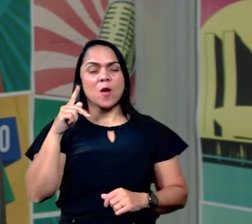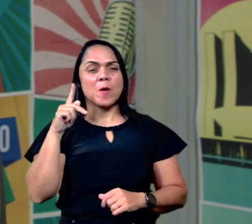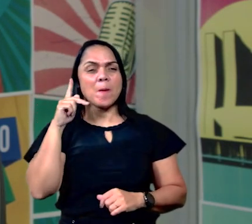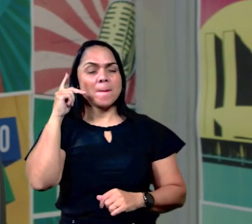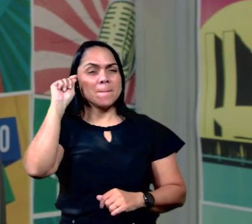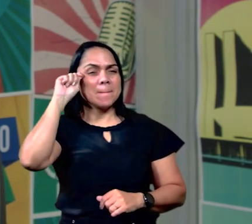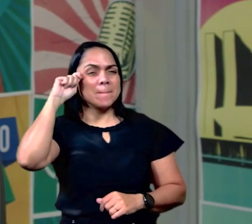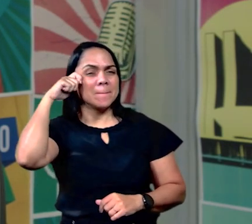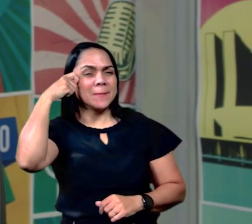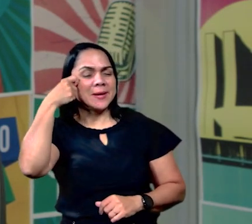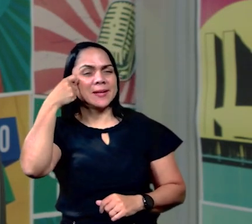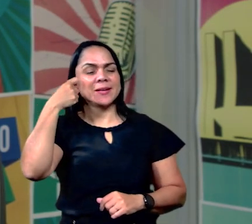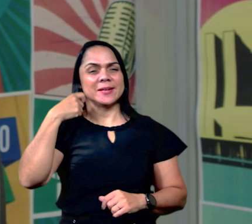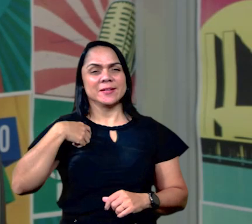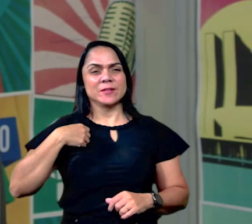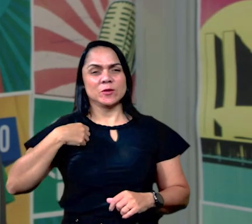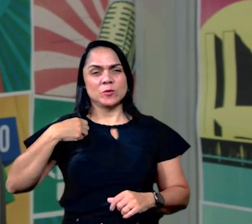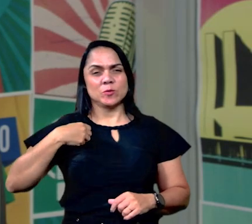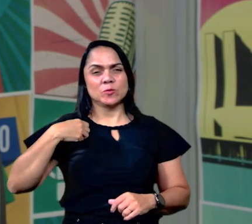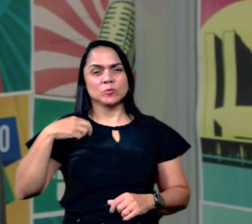Estou vestindo uma camiseta